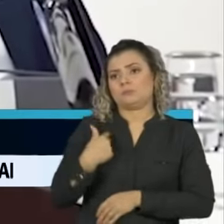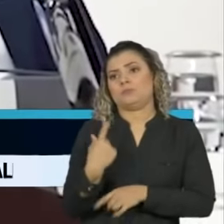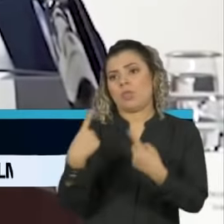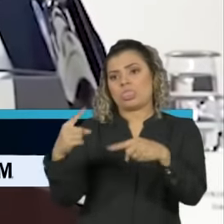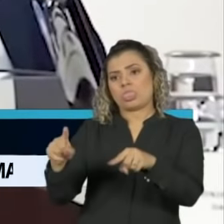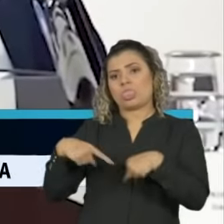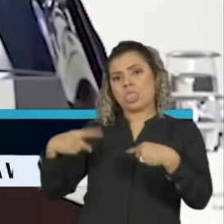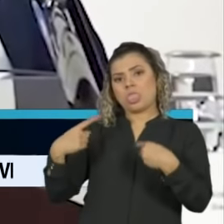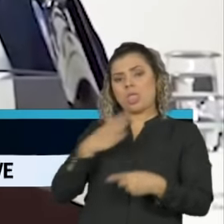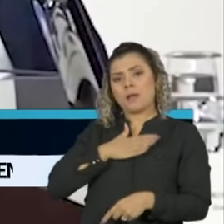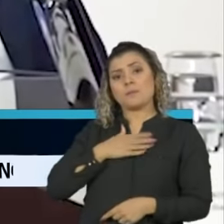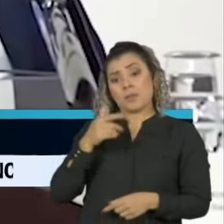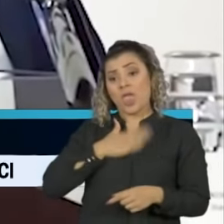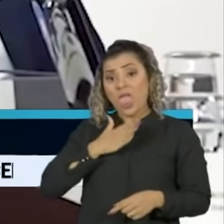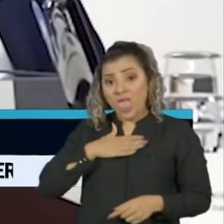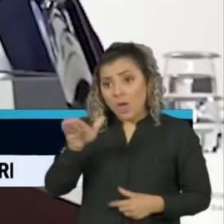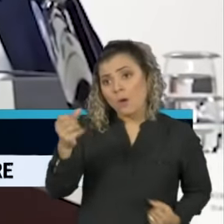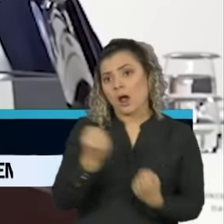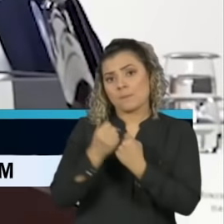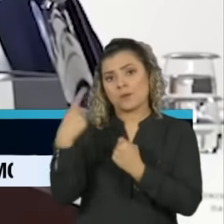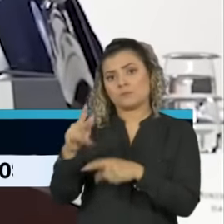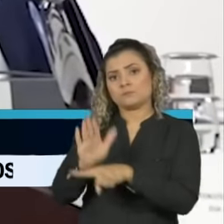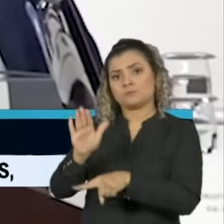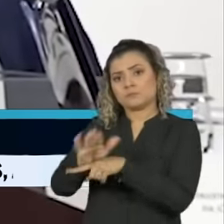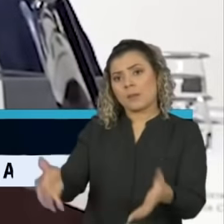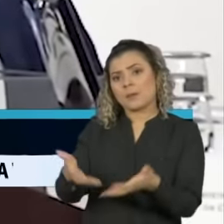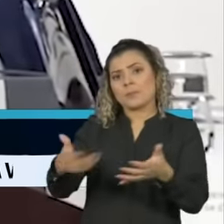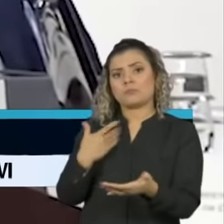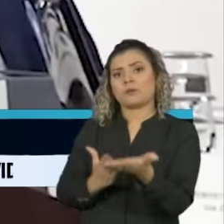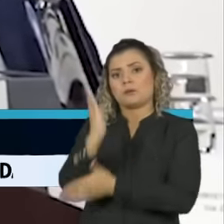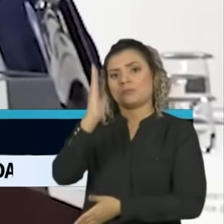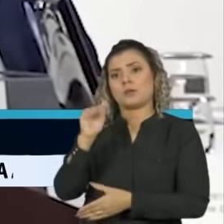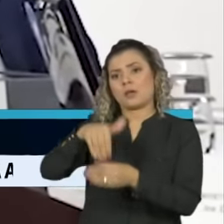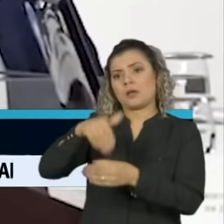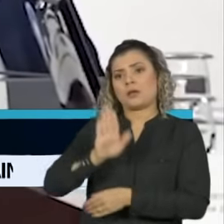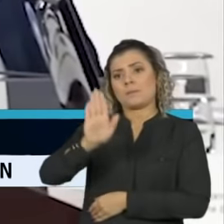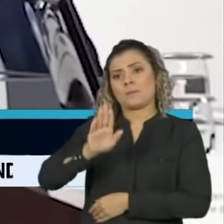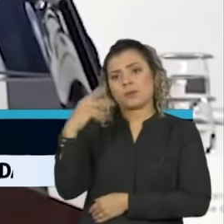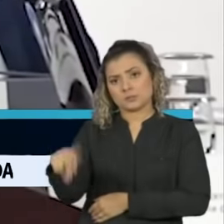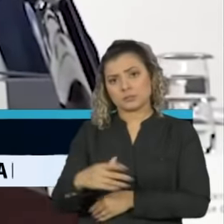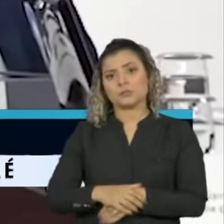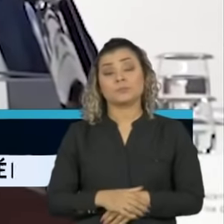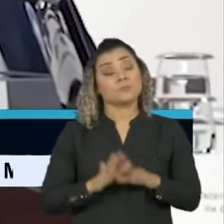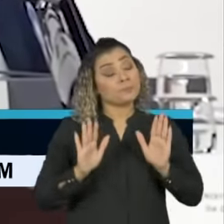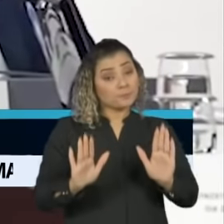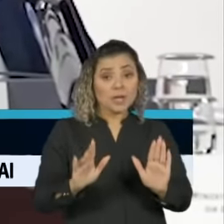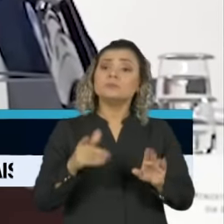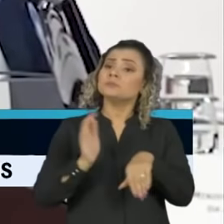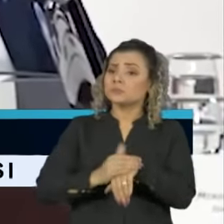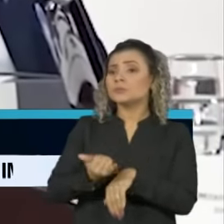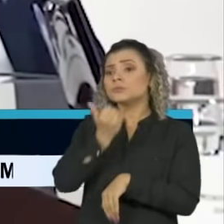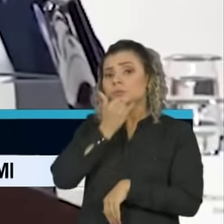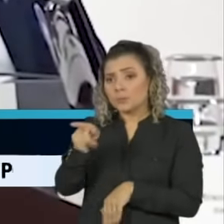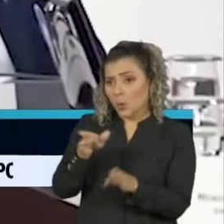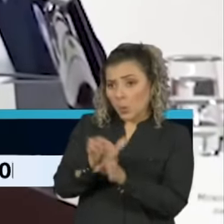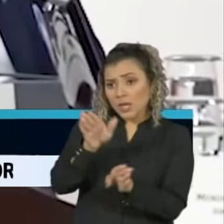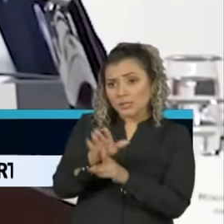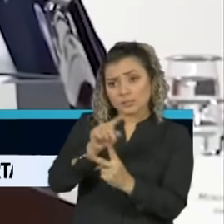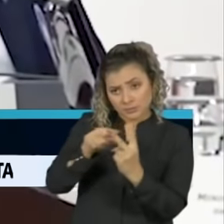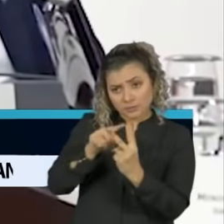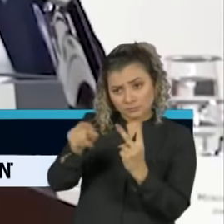que emprestou o seu nome para a sua campanha, não de forma voluntária. Guarde essas tuas